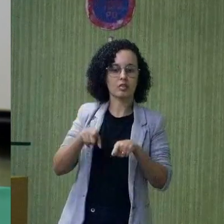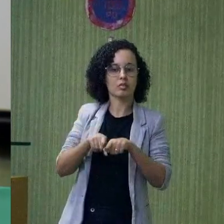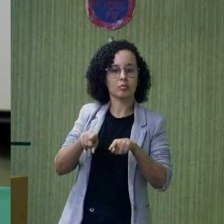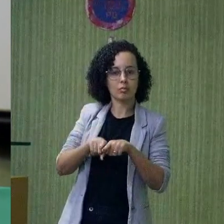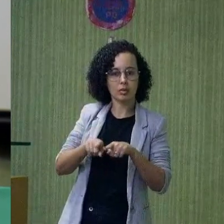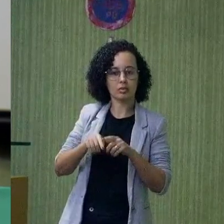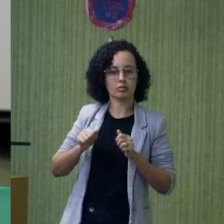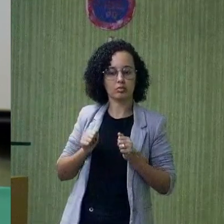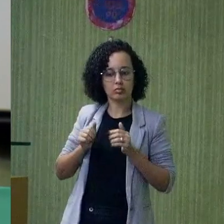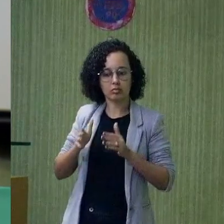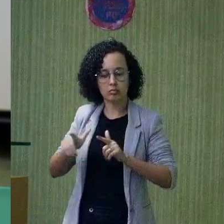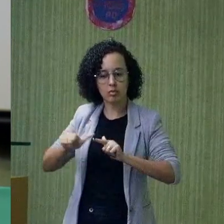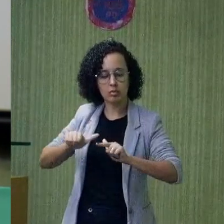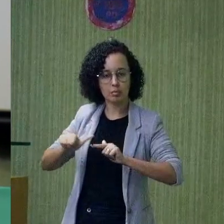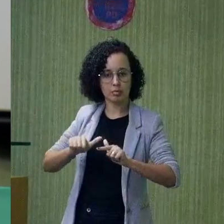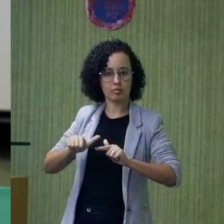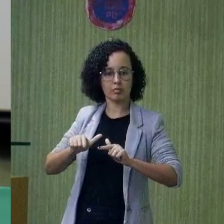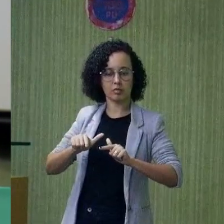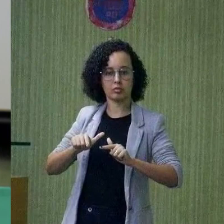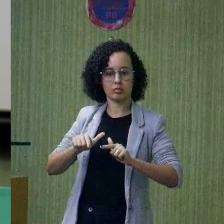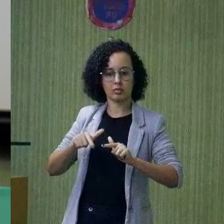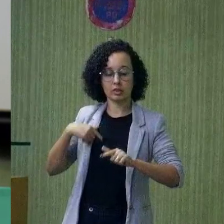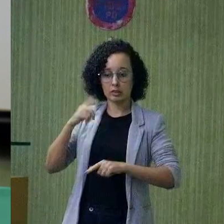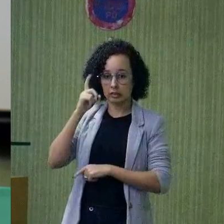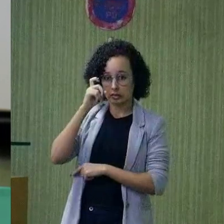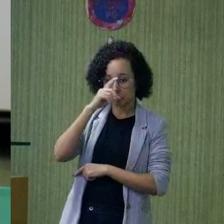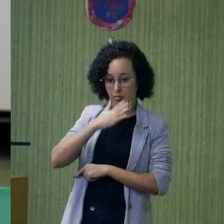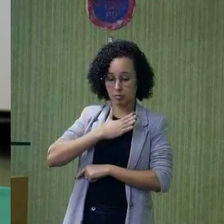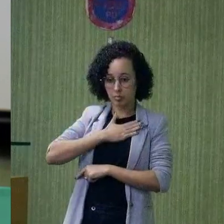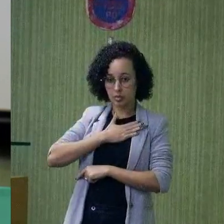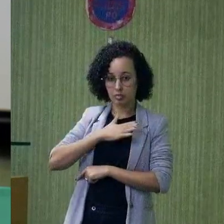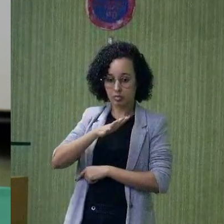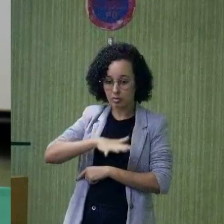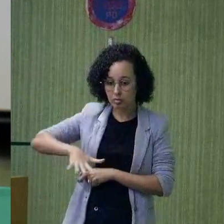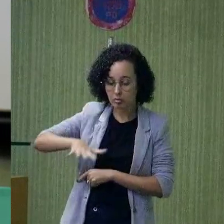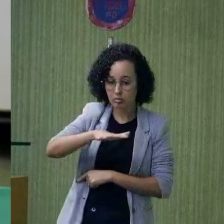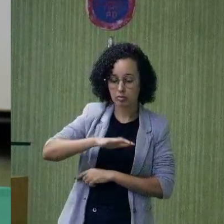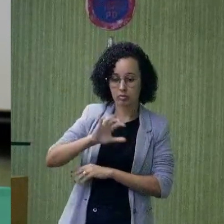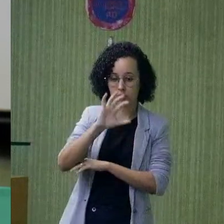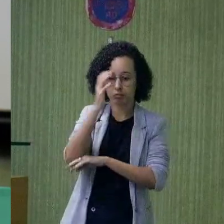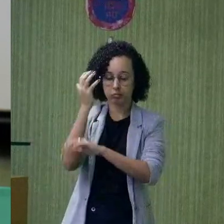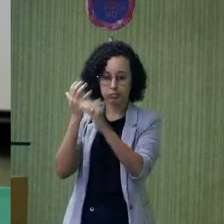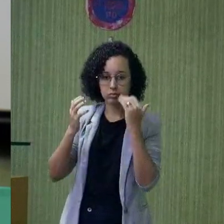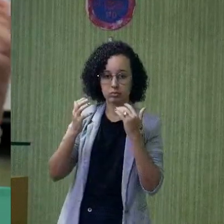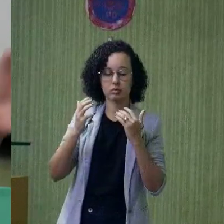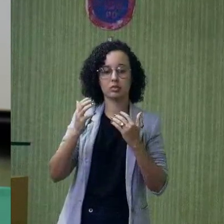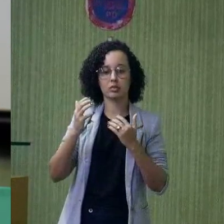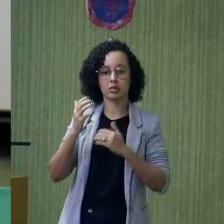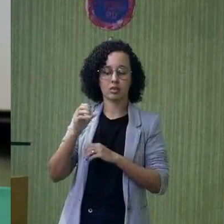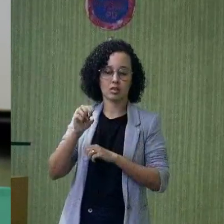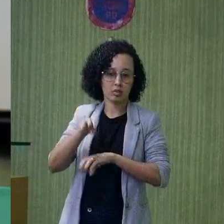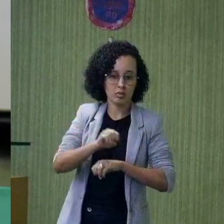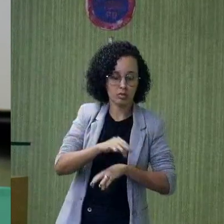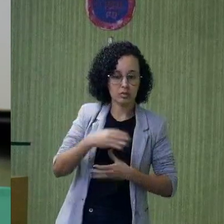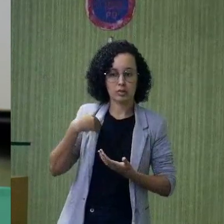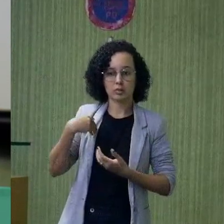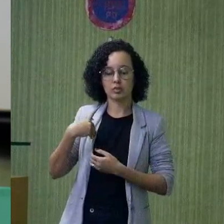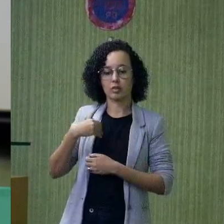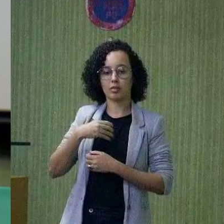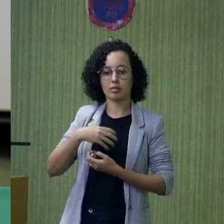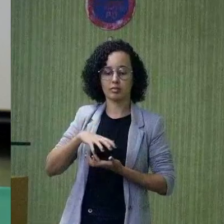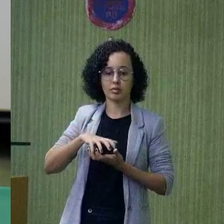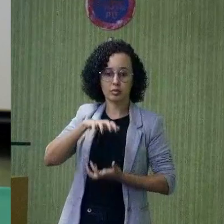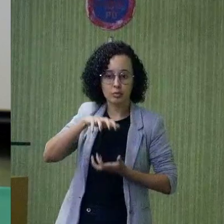atuação e que embora seja difícil para mim atuar em meio ambiente urbanismo educação idoso Direitos